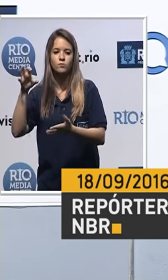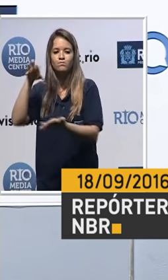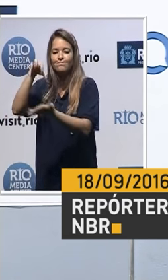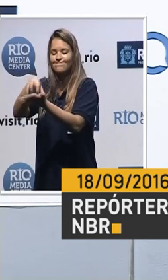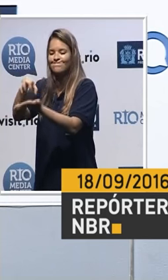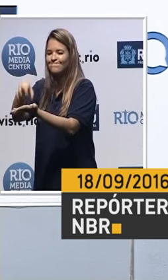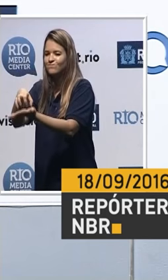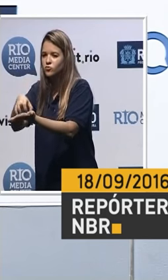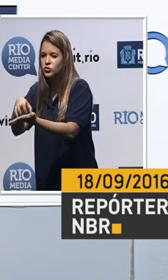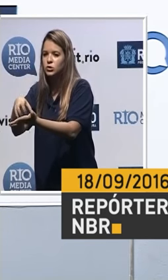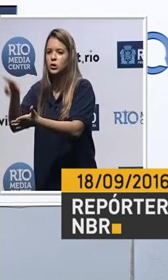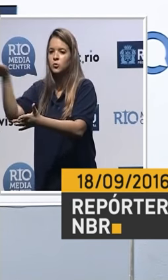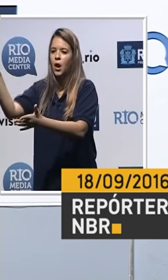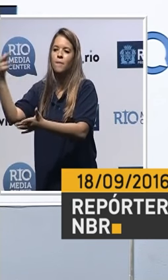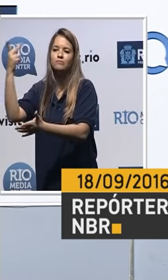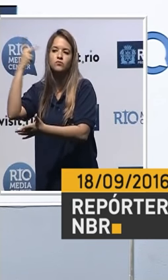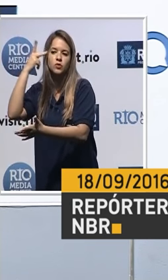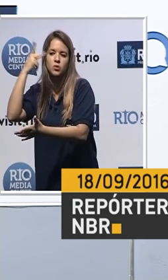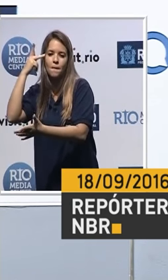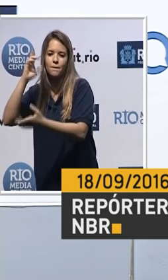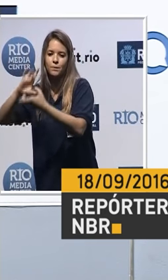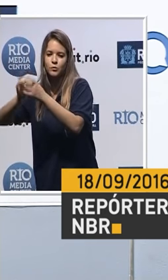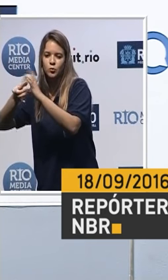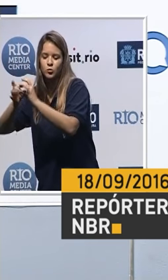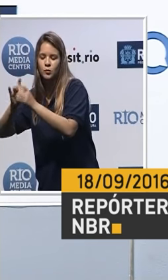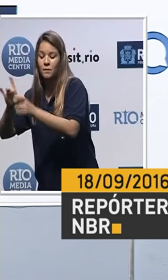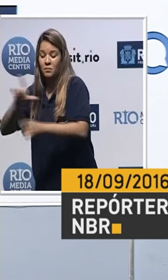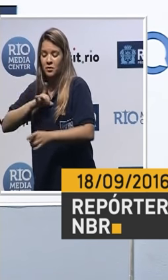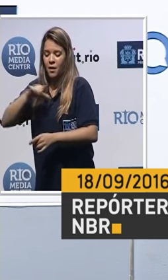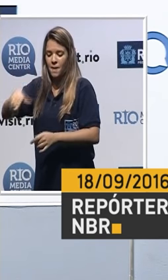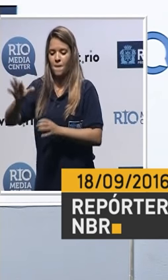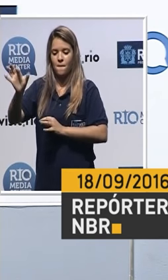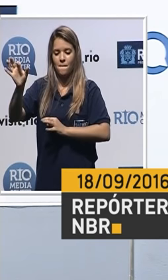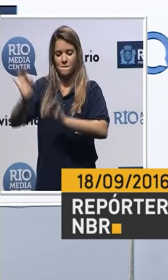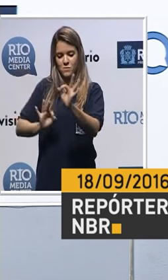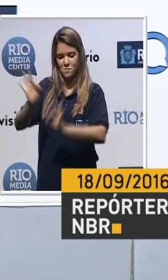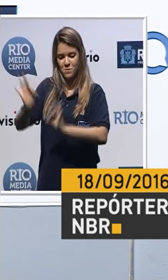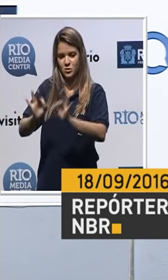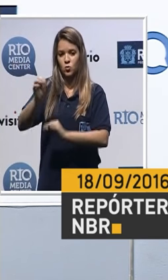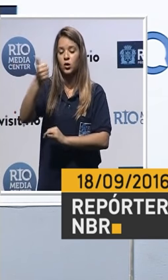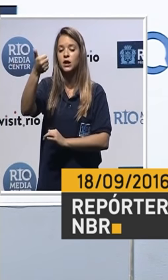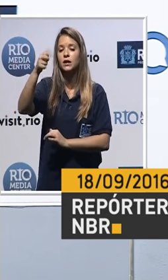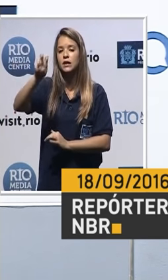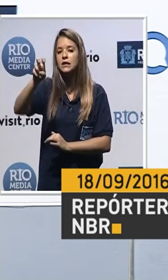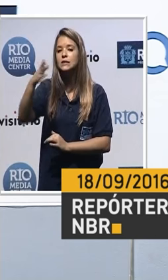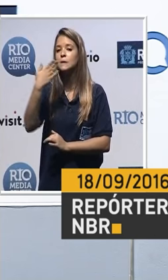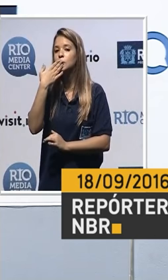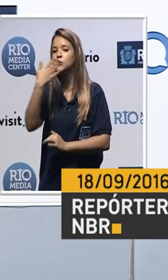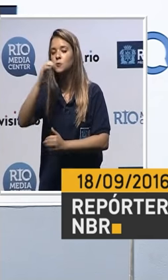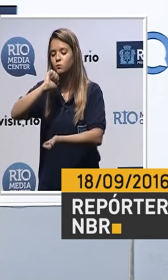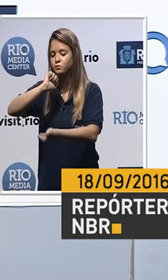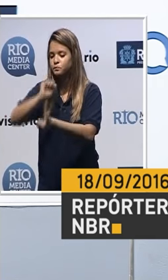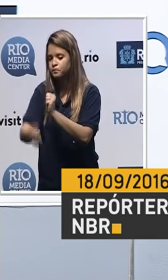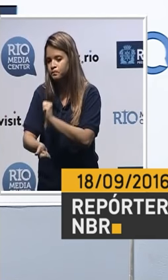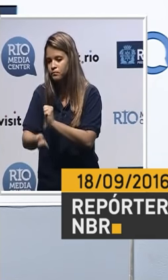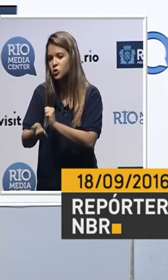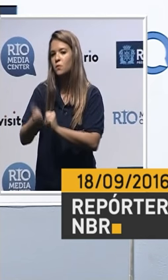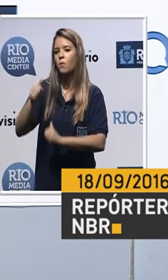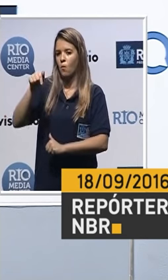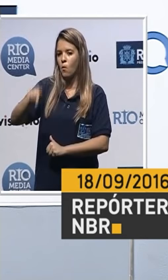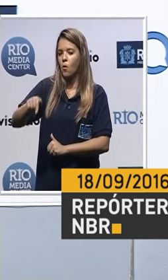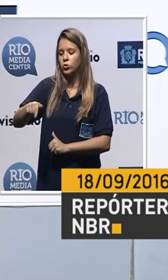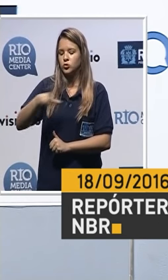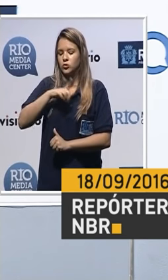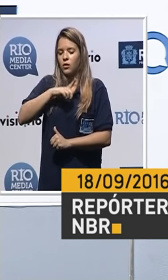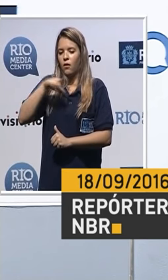de São Paulo, onde há preparação de 15 modalidades, 15 das 22 modalidades